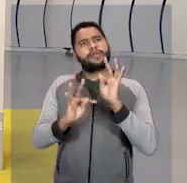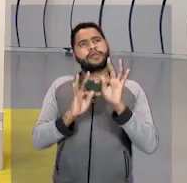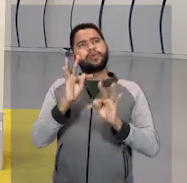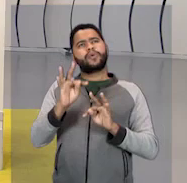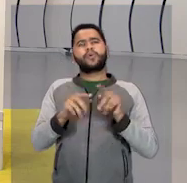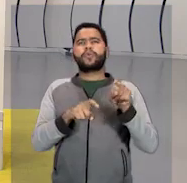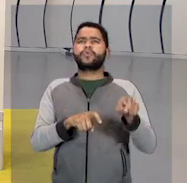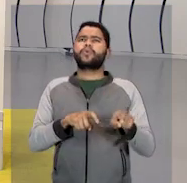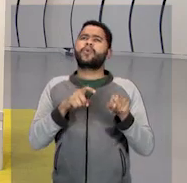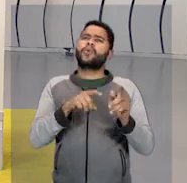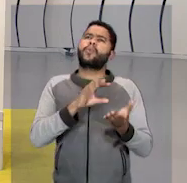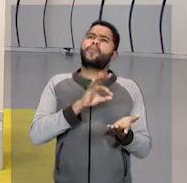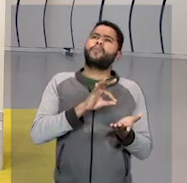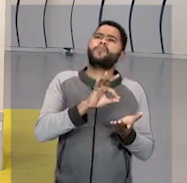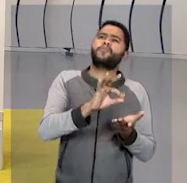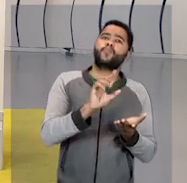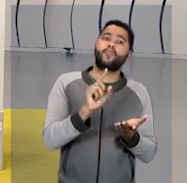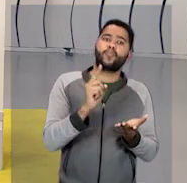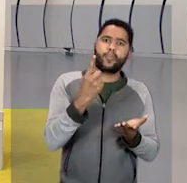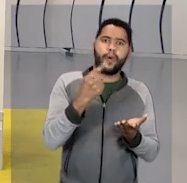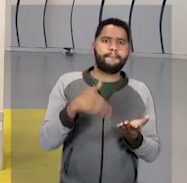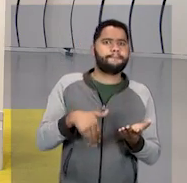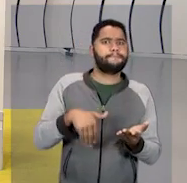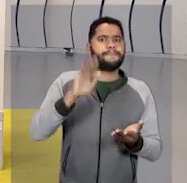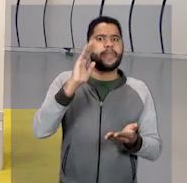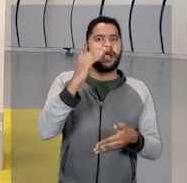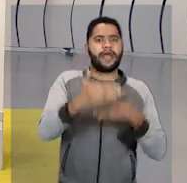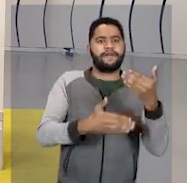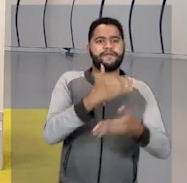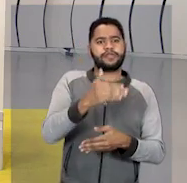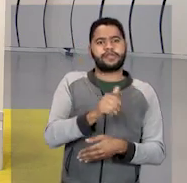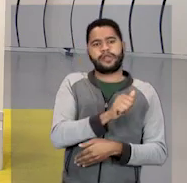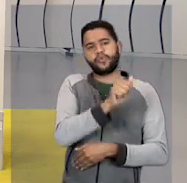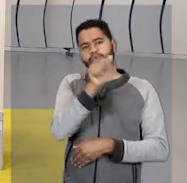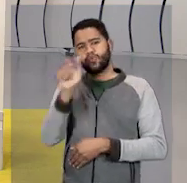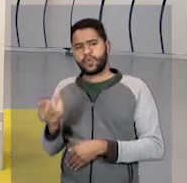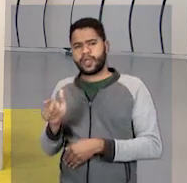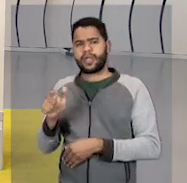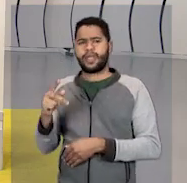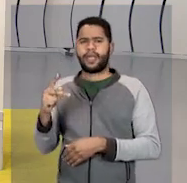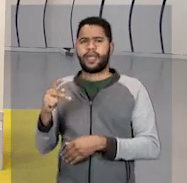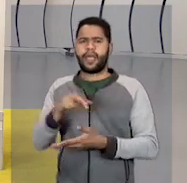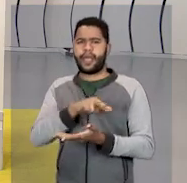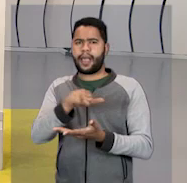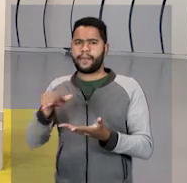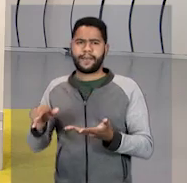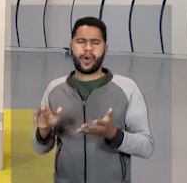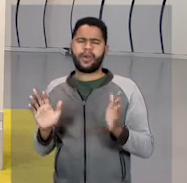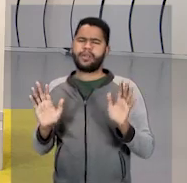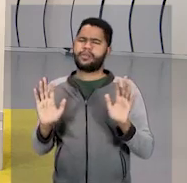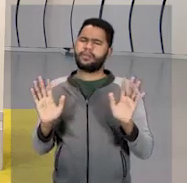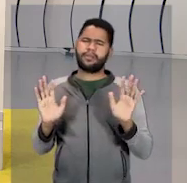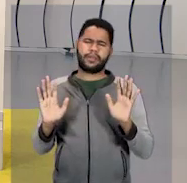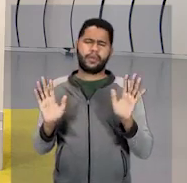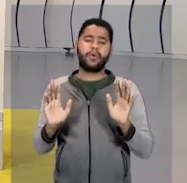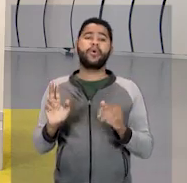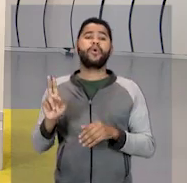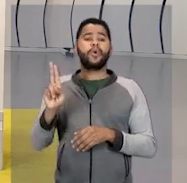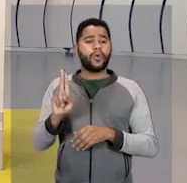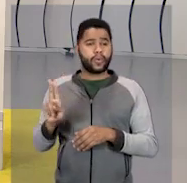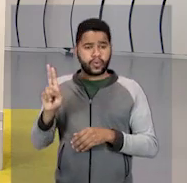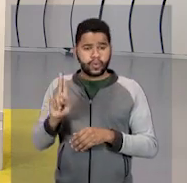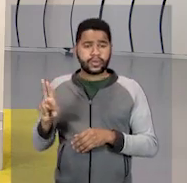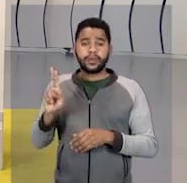na monocultura, como mais avançado em relação no caso, a policultura. Ou seja, eles utilizam